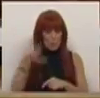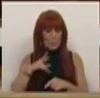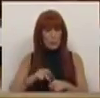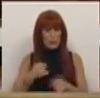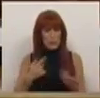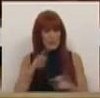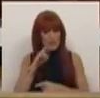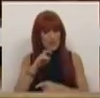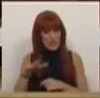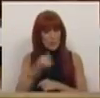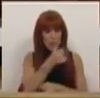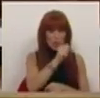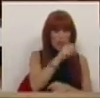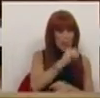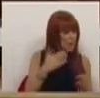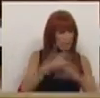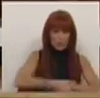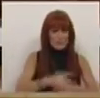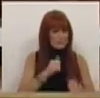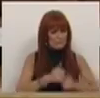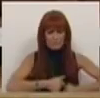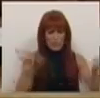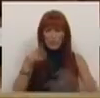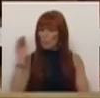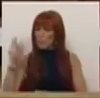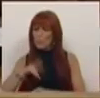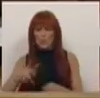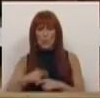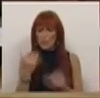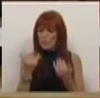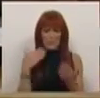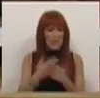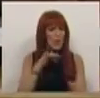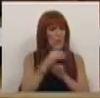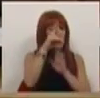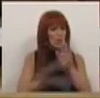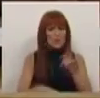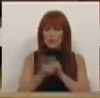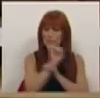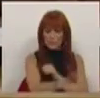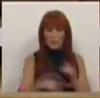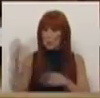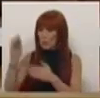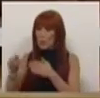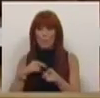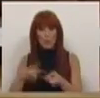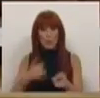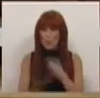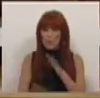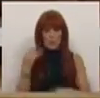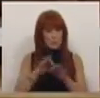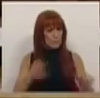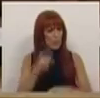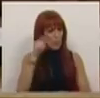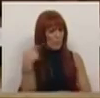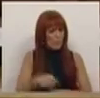teve avisos sobre a situação do GES e não interveio de forma adequada. O Banco de Portugal não informou os outros reguladores sobre a situação. O Banco de Portugal não retirou a idoneidade